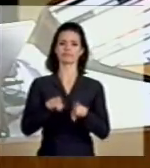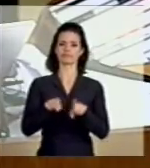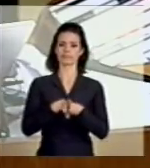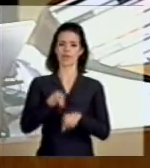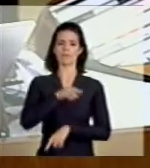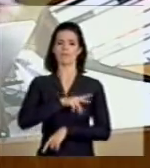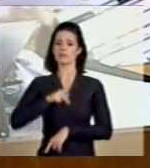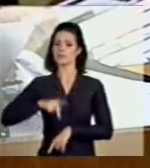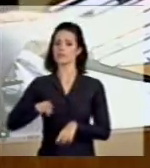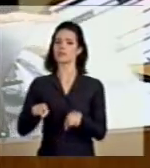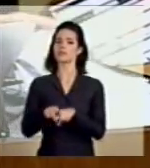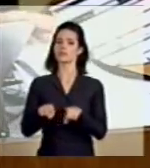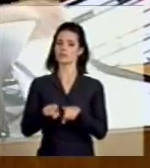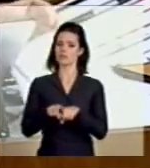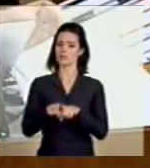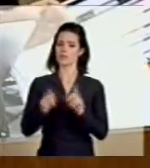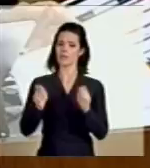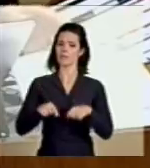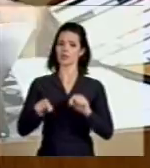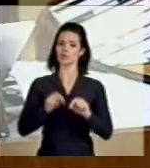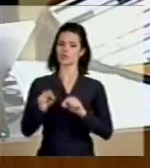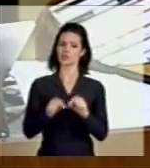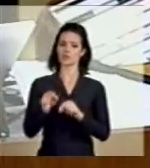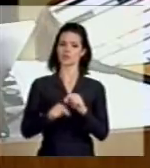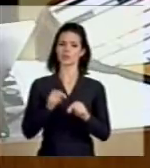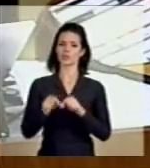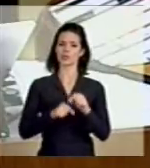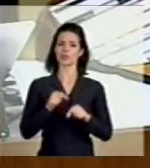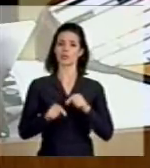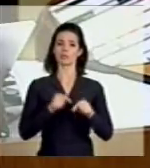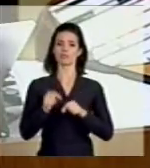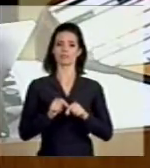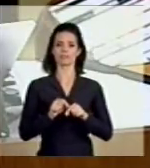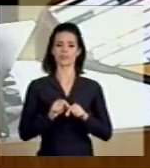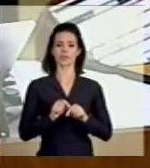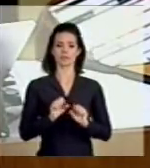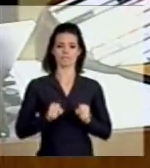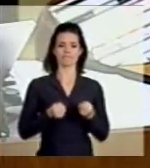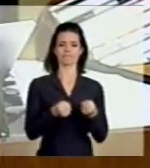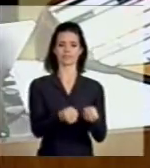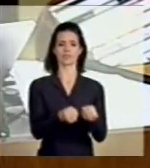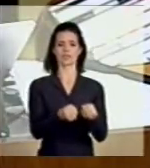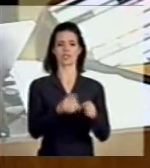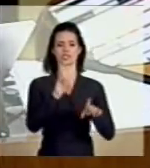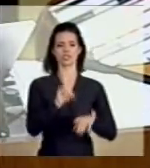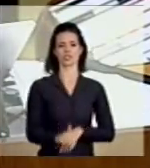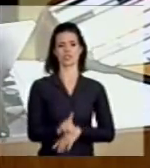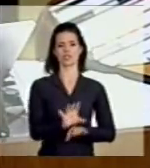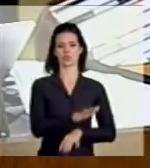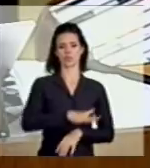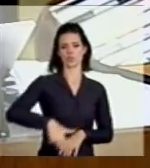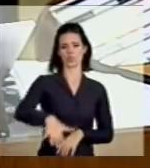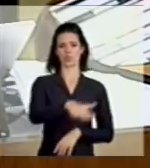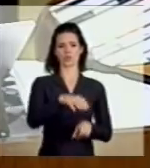ampla, bem como independência funcional para tutelar direitos coletivos. Estas salvaguardas